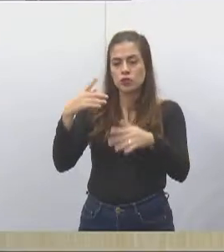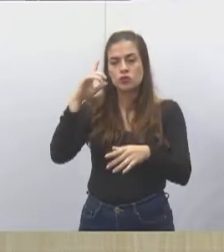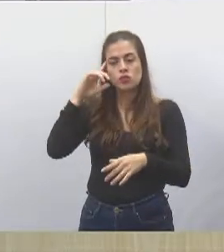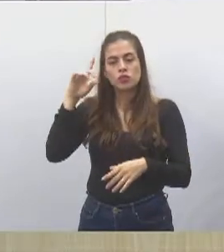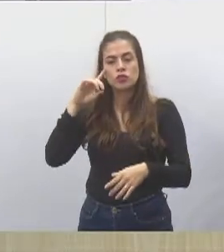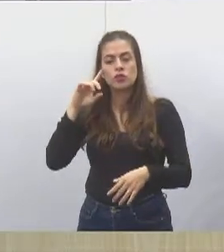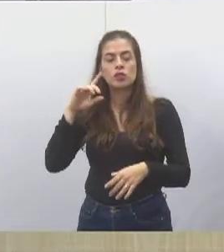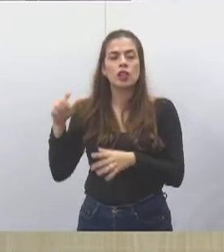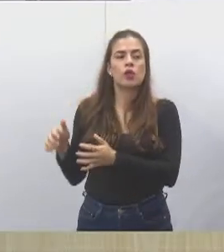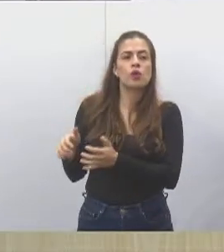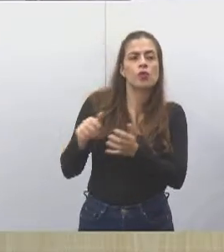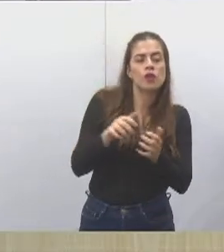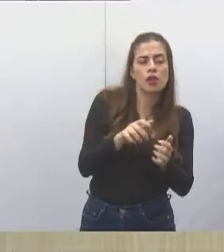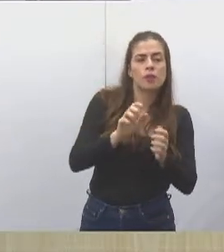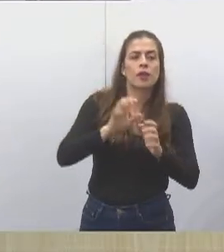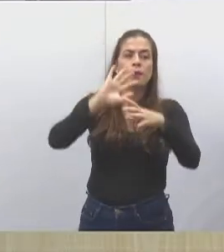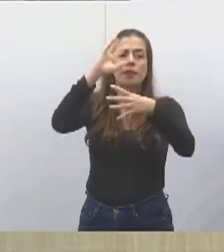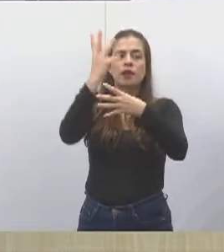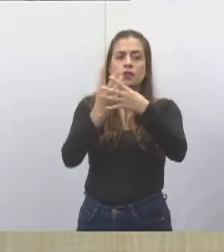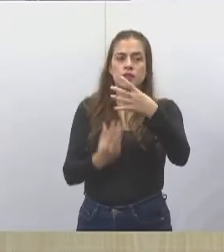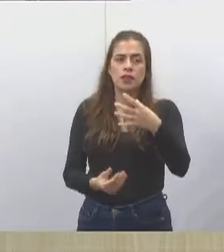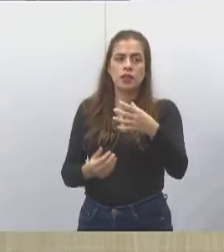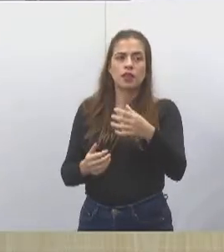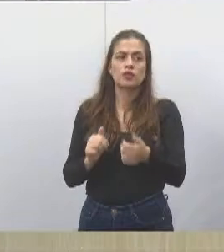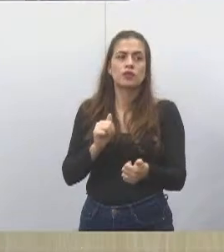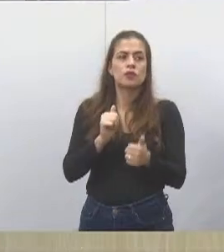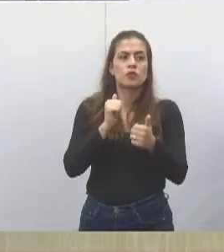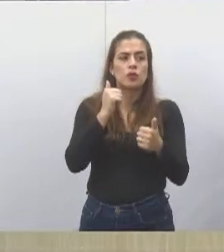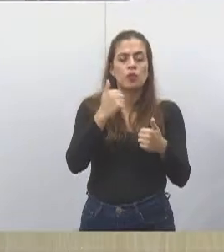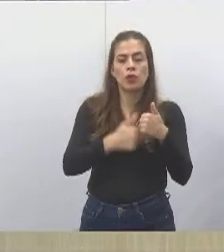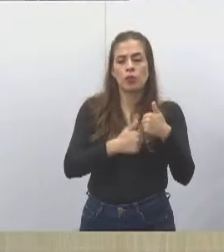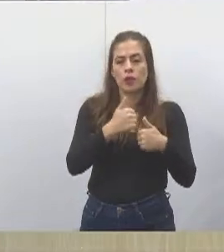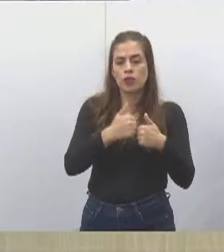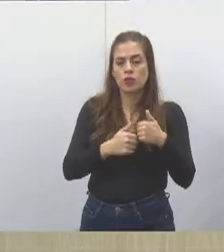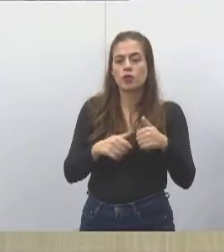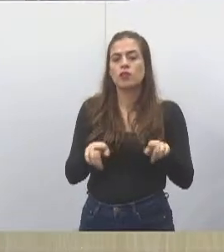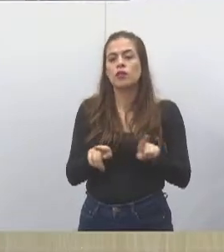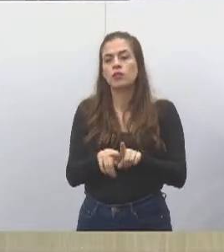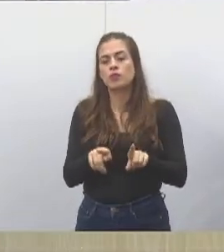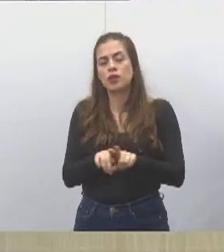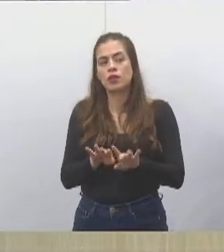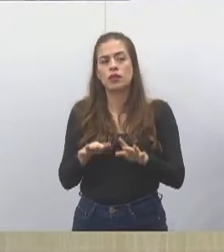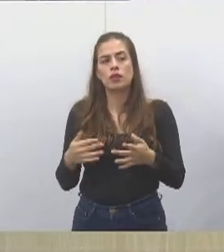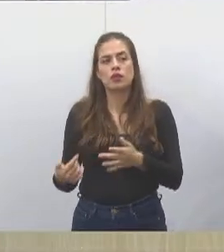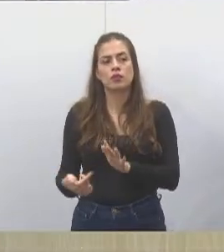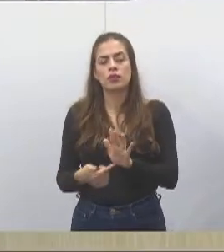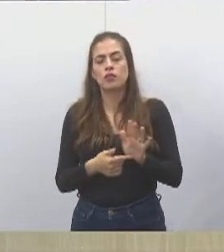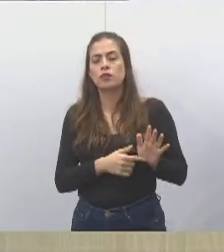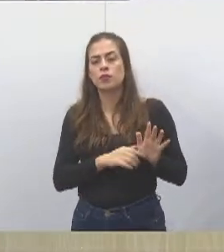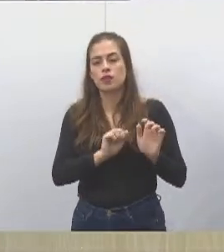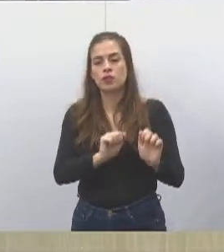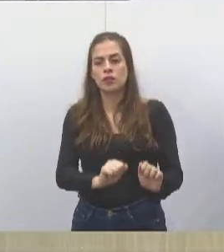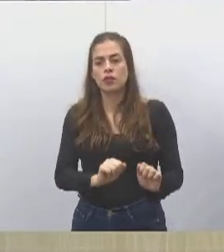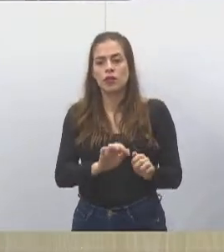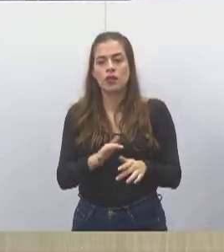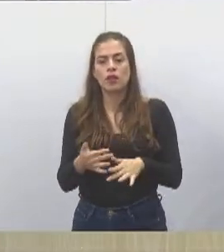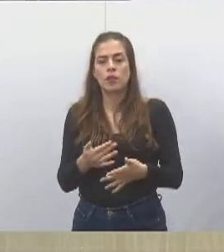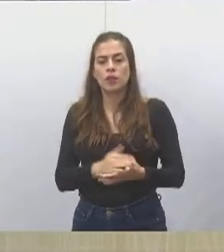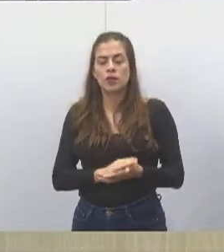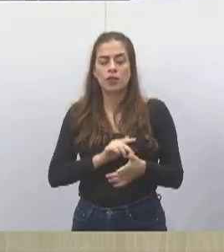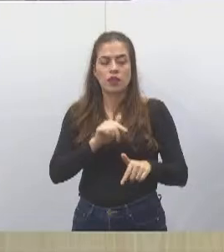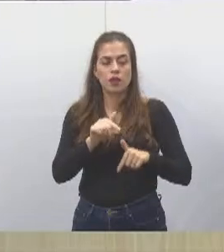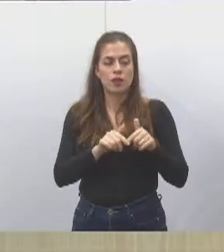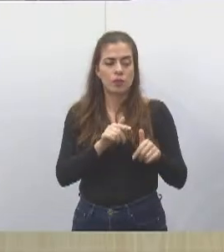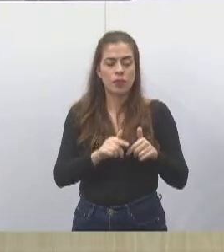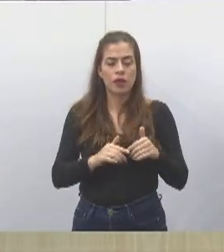aí o basquete, futebol amador também, que está crescendo bastante. Eu acho que nesse aspecto também a gente pode trabalhar para está